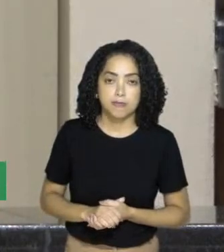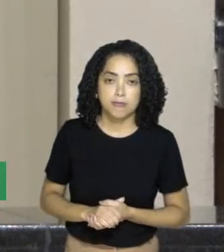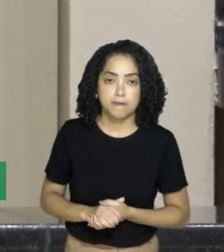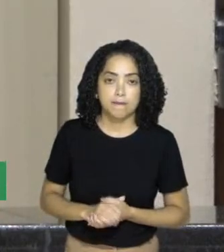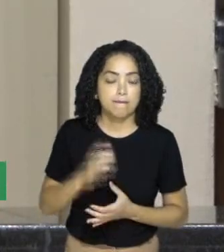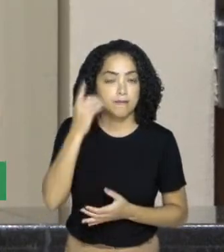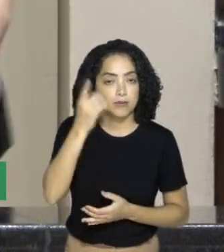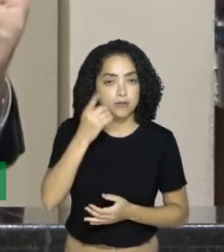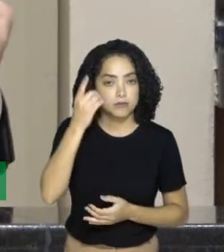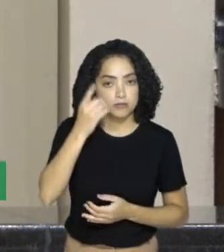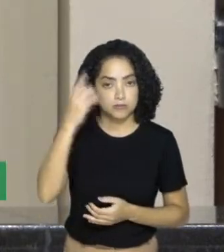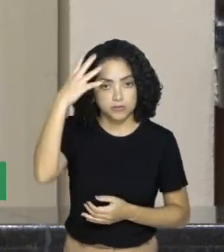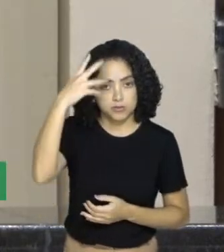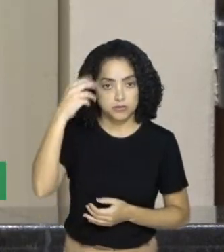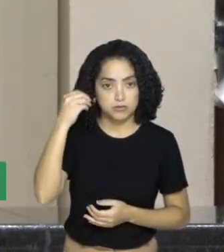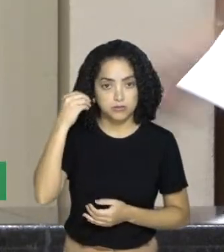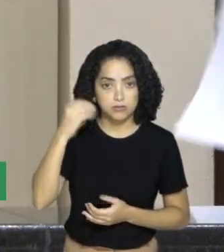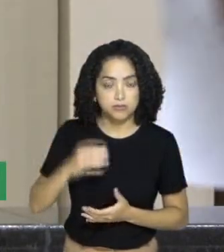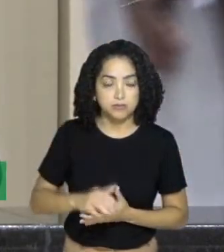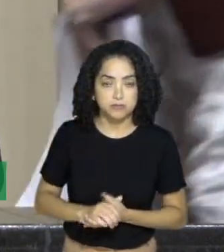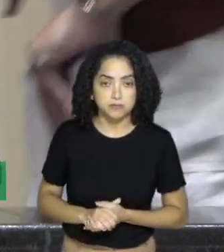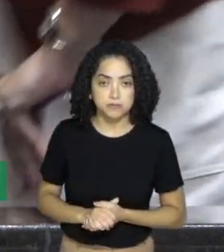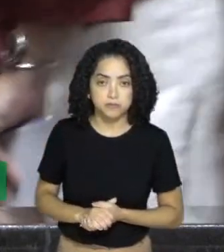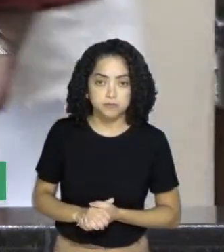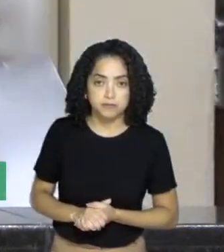deputada Luciana Carminati.